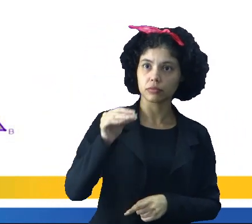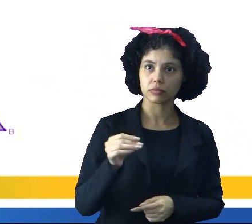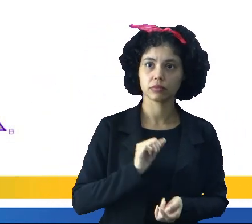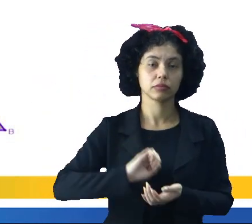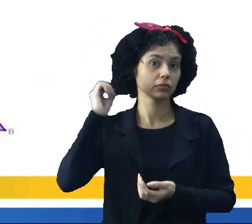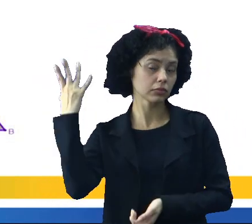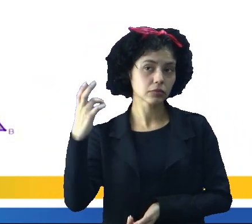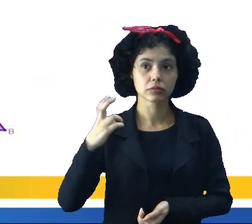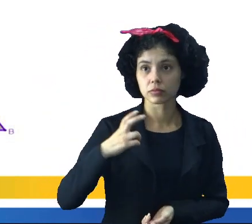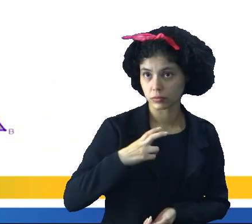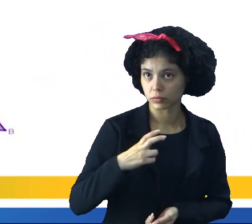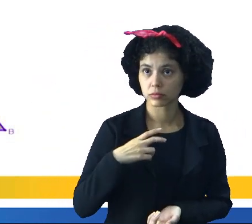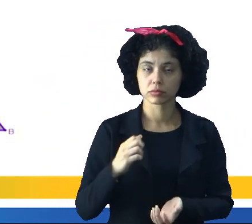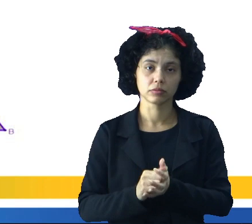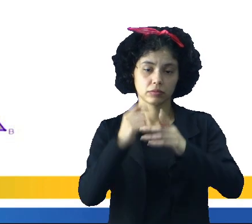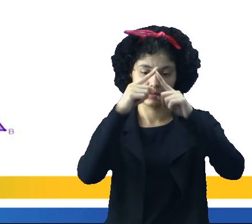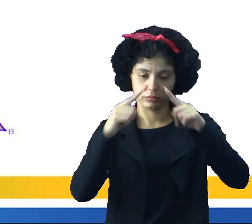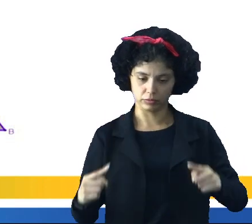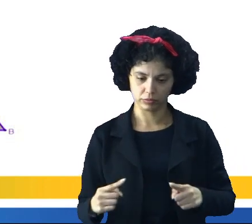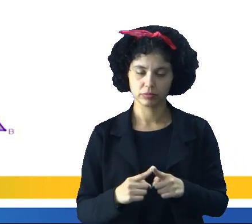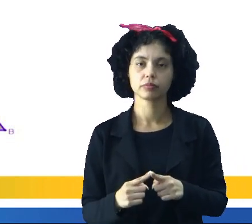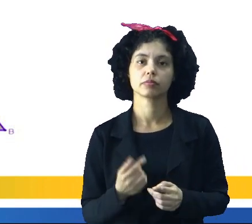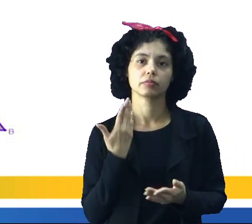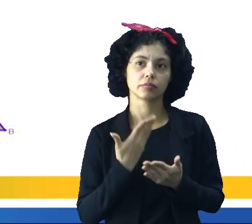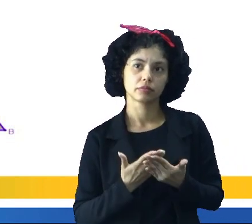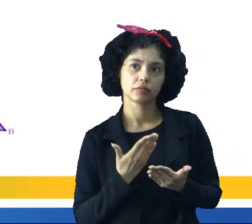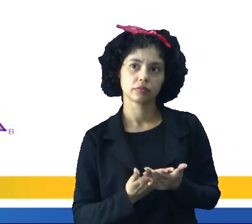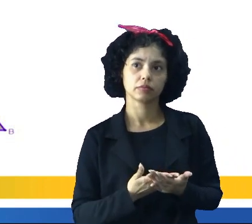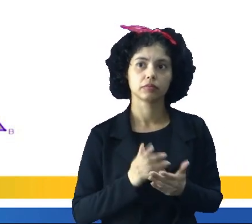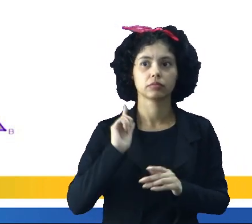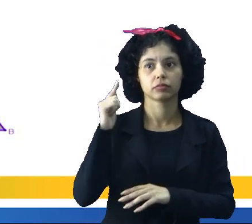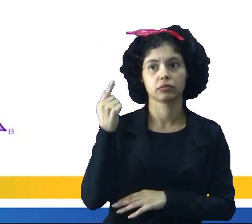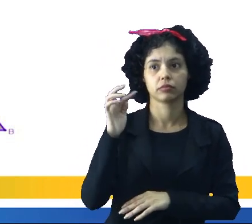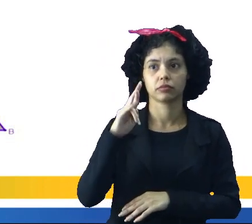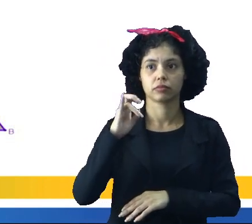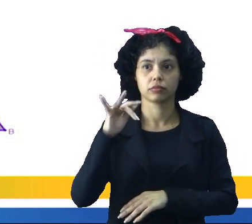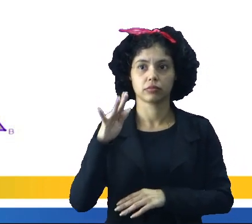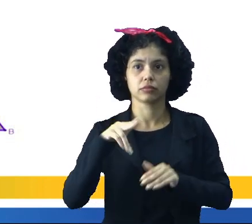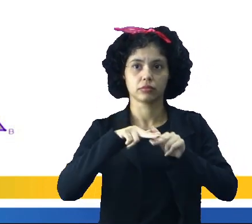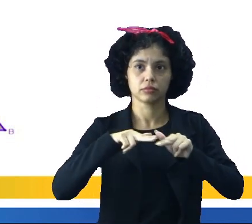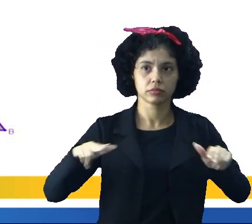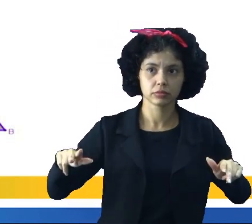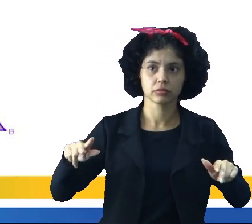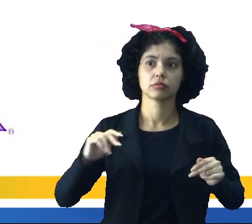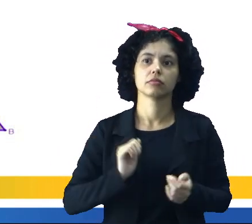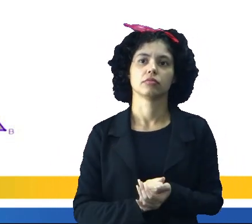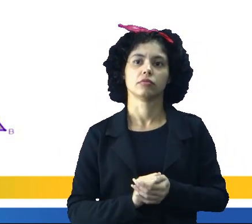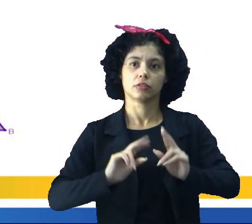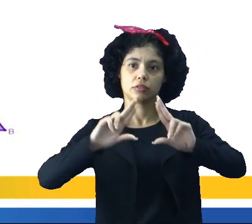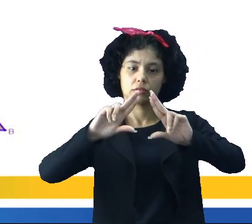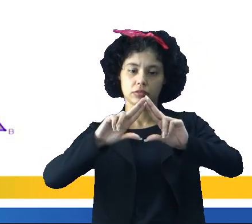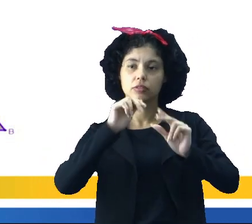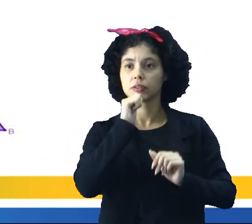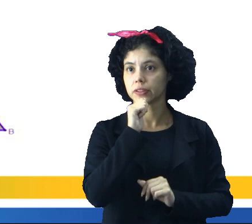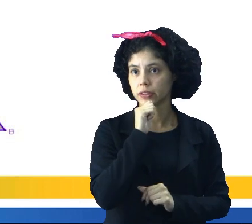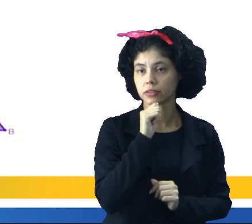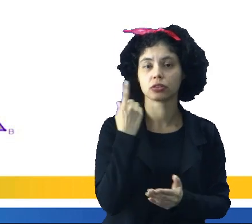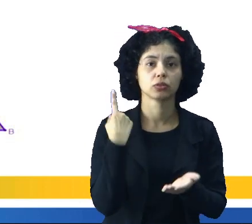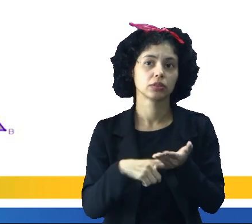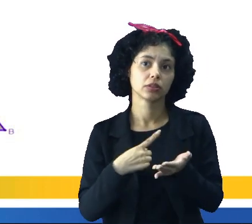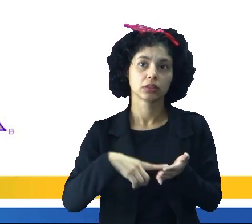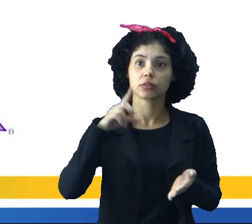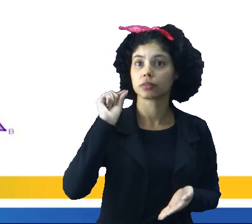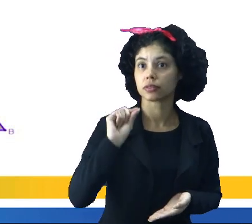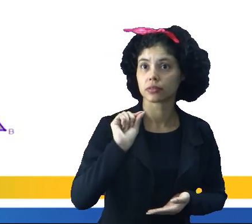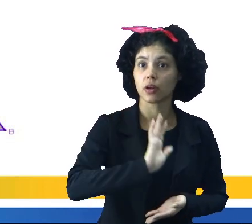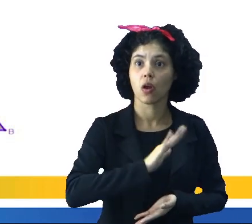um caso particular de um triângulo, estudado na geometria plana. Um triângulo é considerado